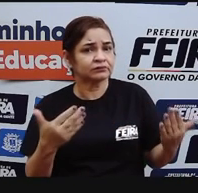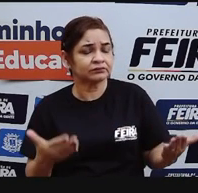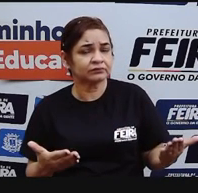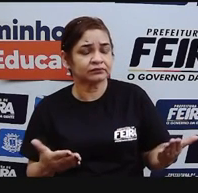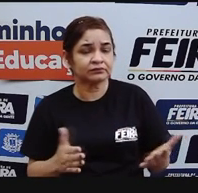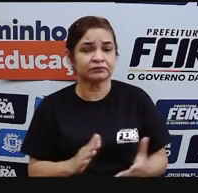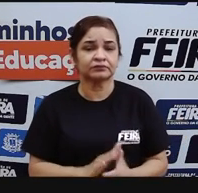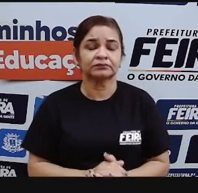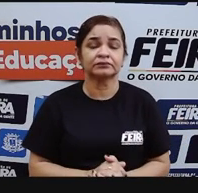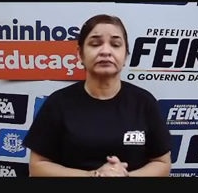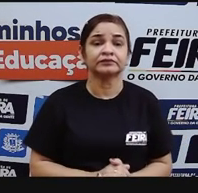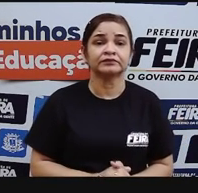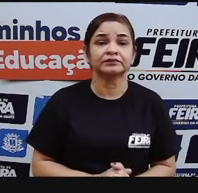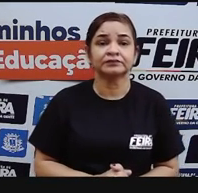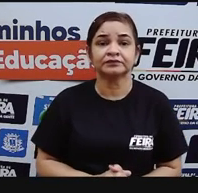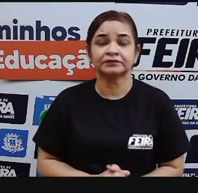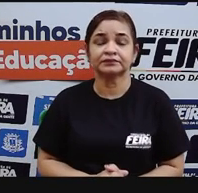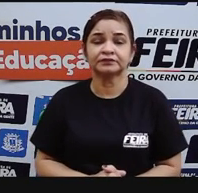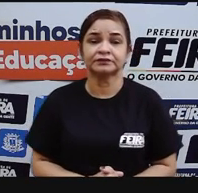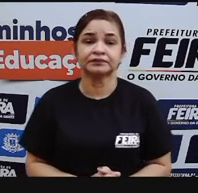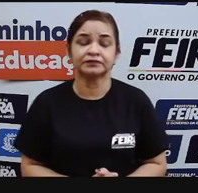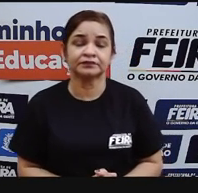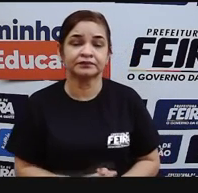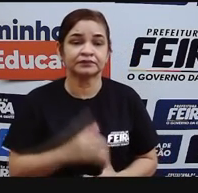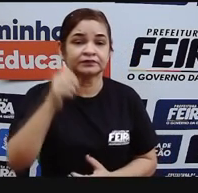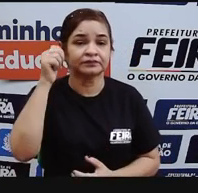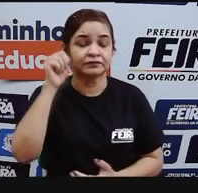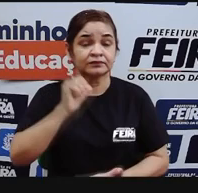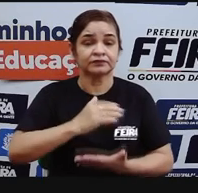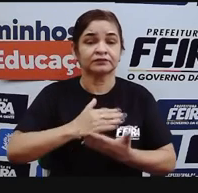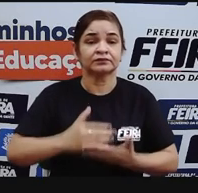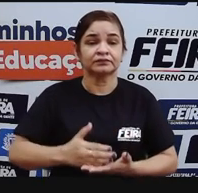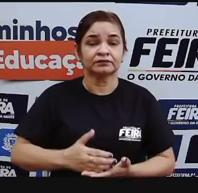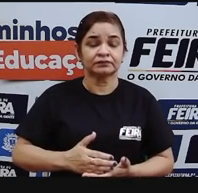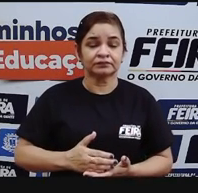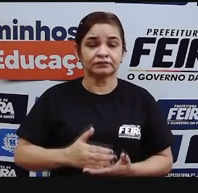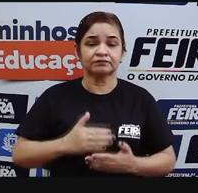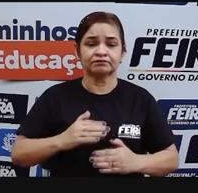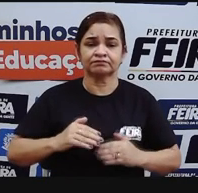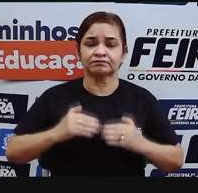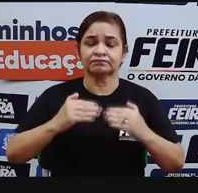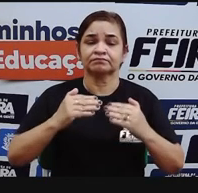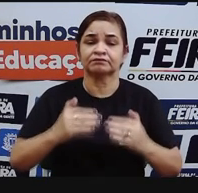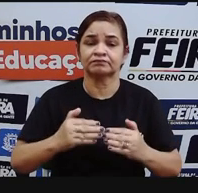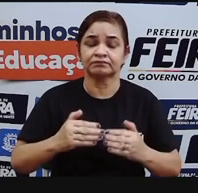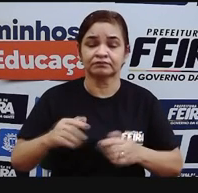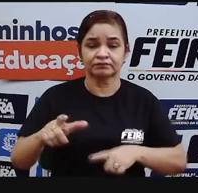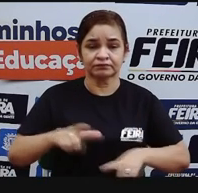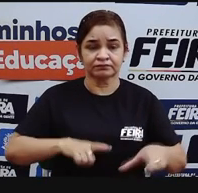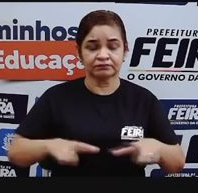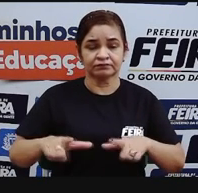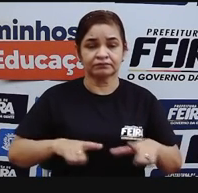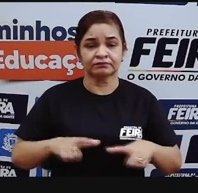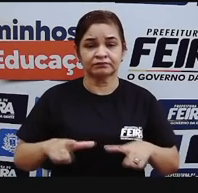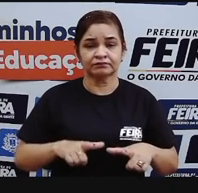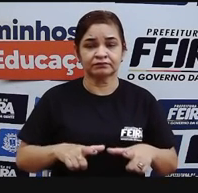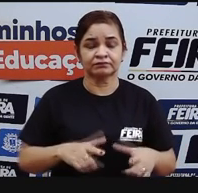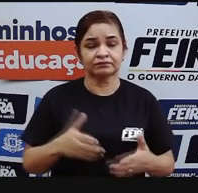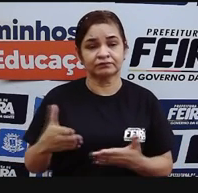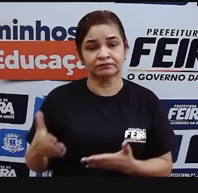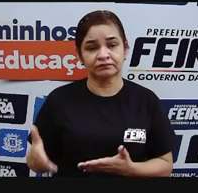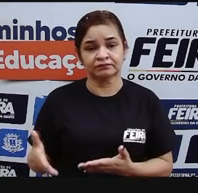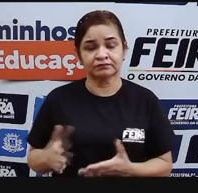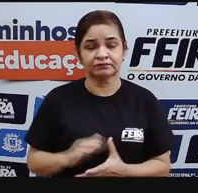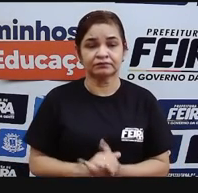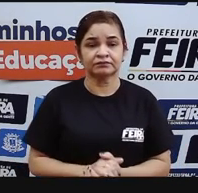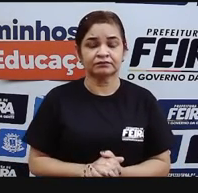poder. Né? Então, essa é a luta das mulheres. No setor de trabalho, também como eu trouxe aqui na aula, né? A